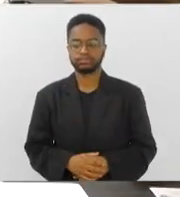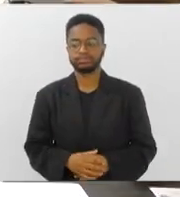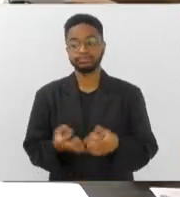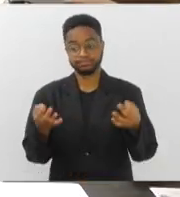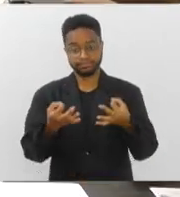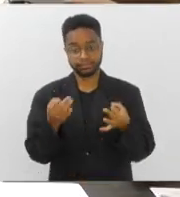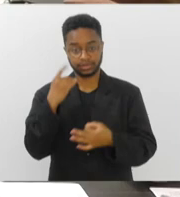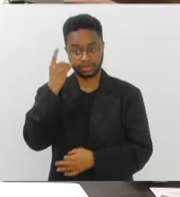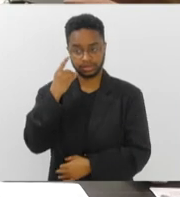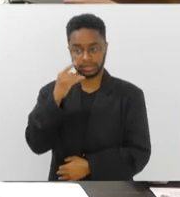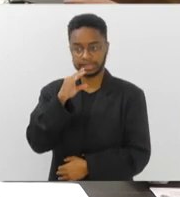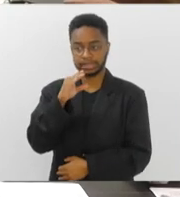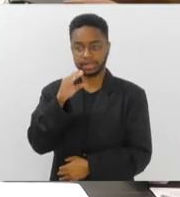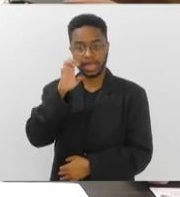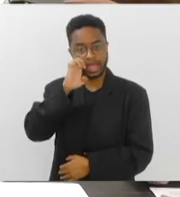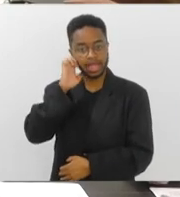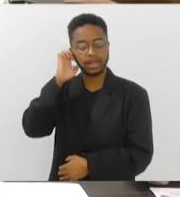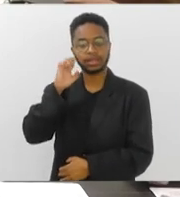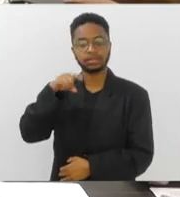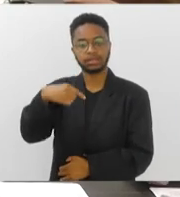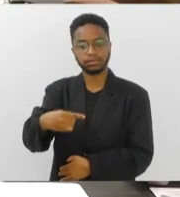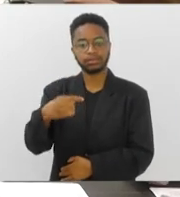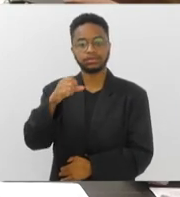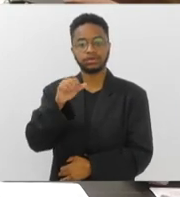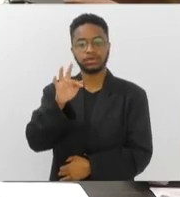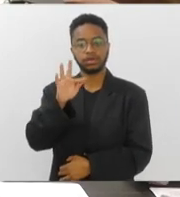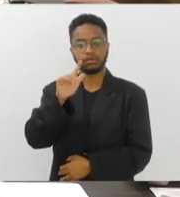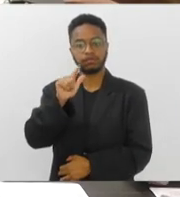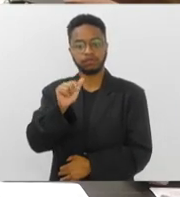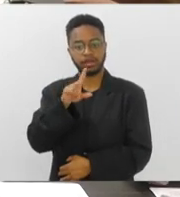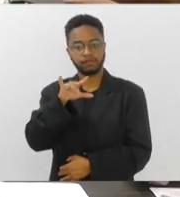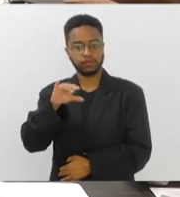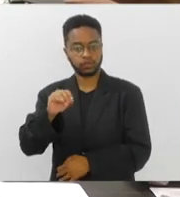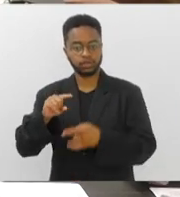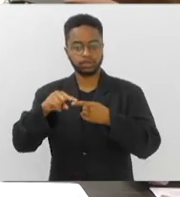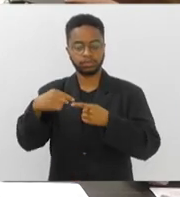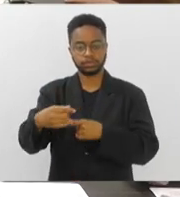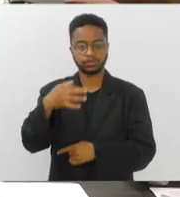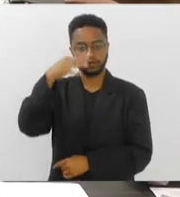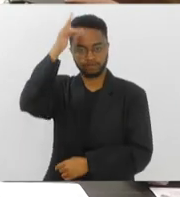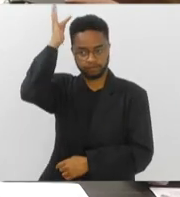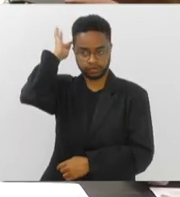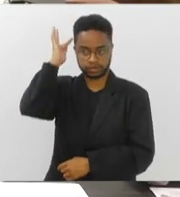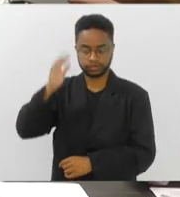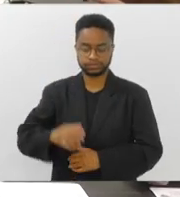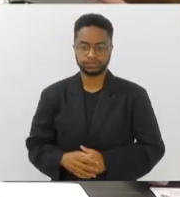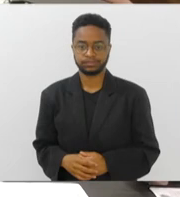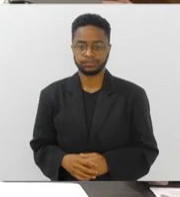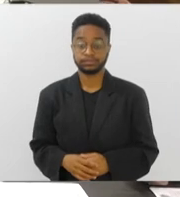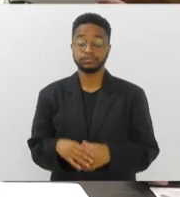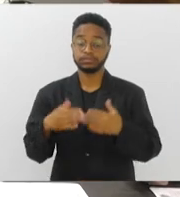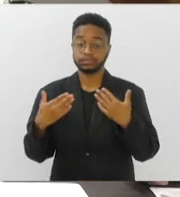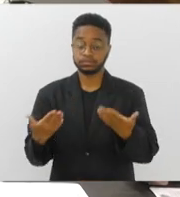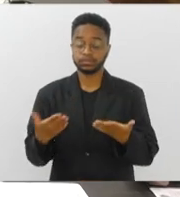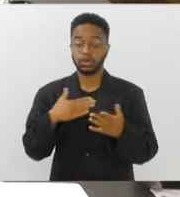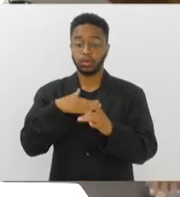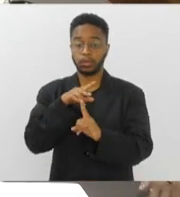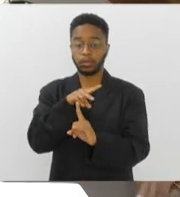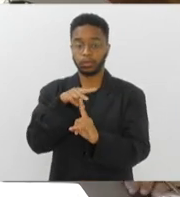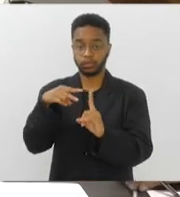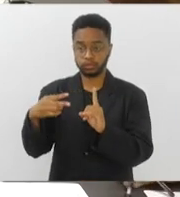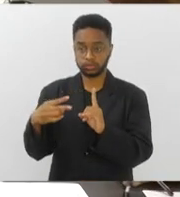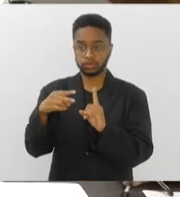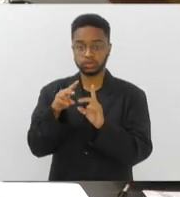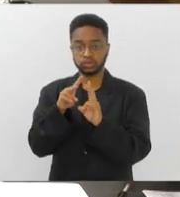Perfeito. Deputada Élica, deputado Serafina e deputado Fred. Presidente, no que pese o entendimento